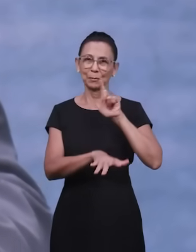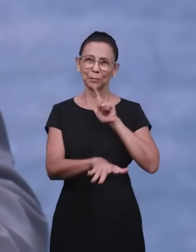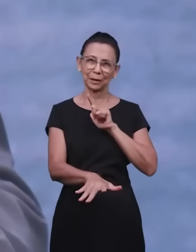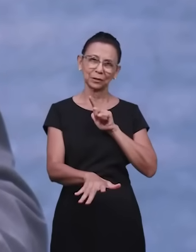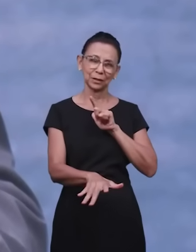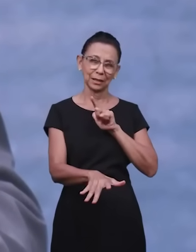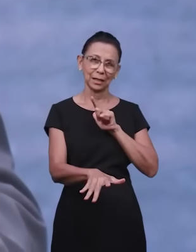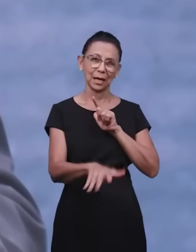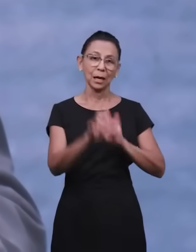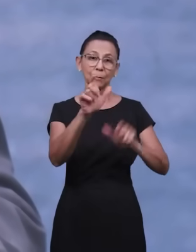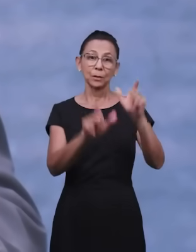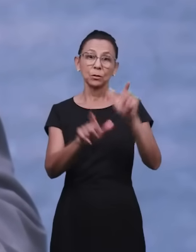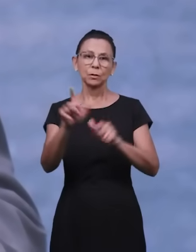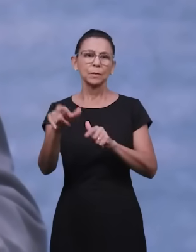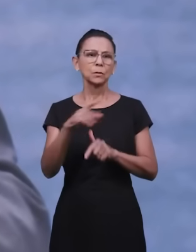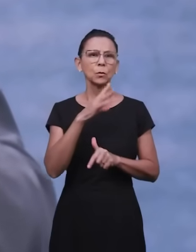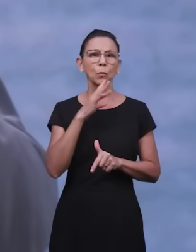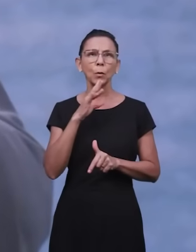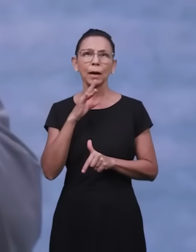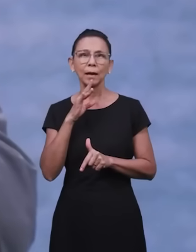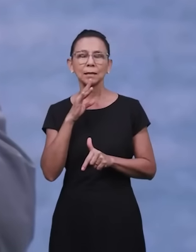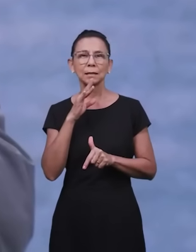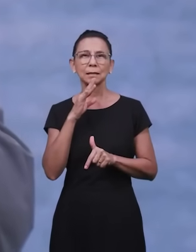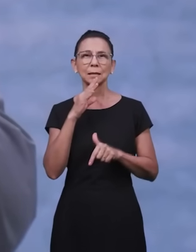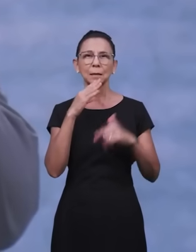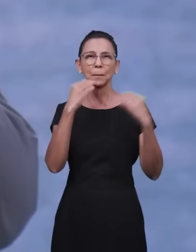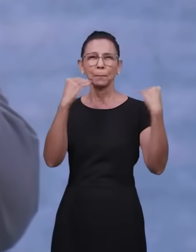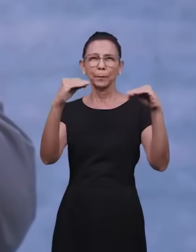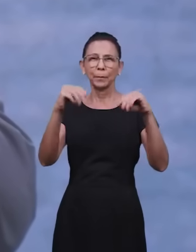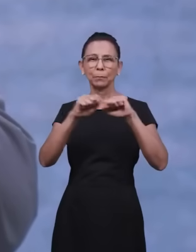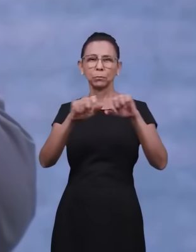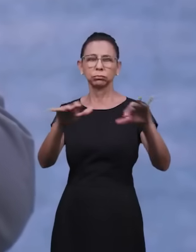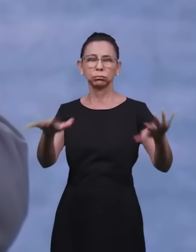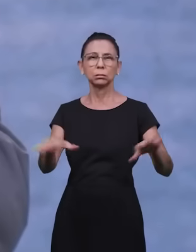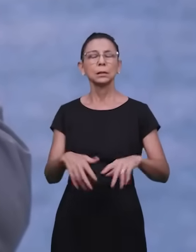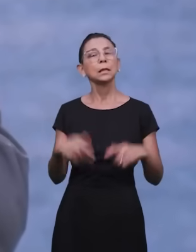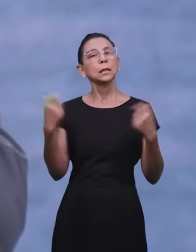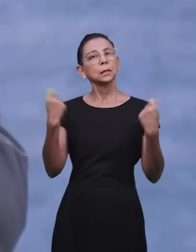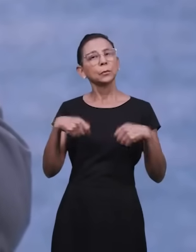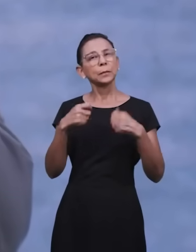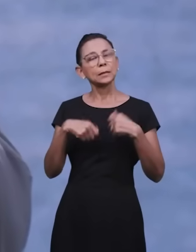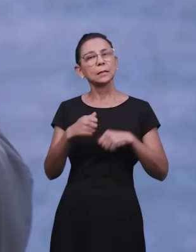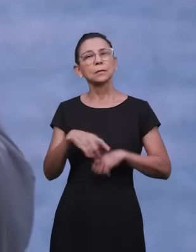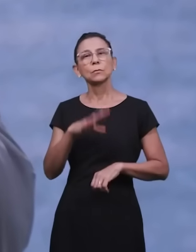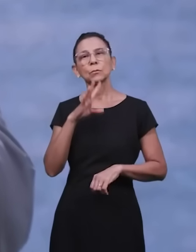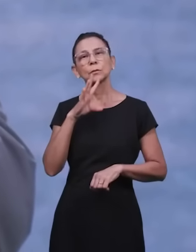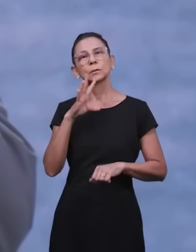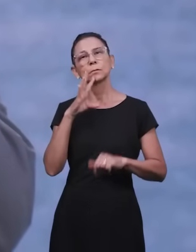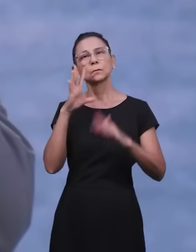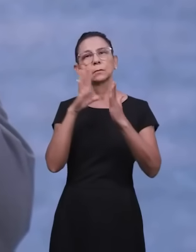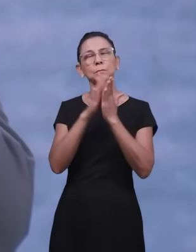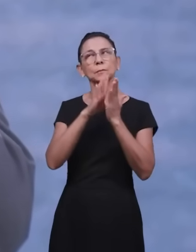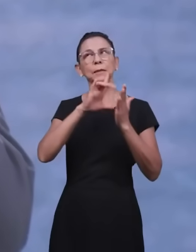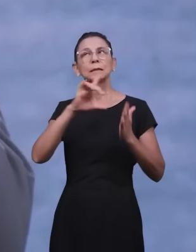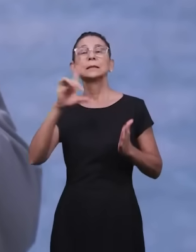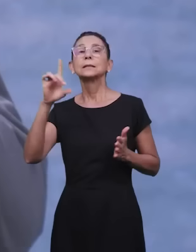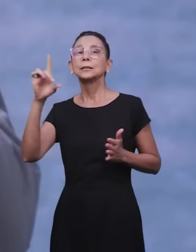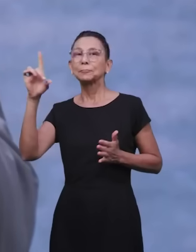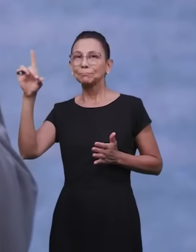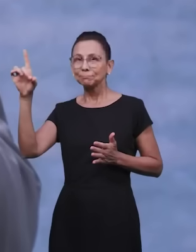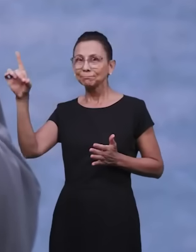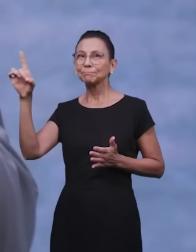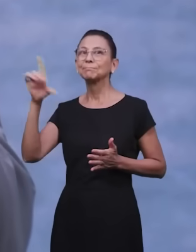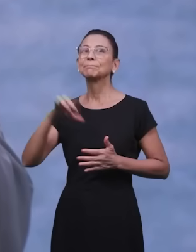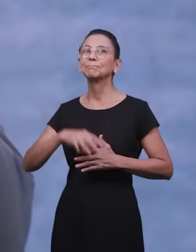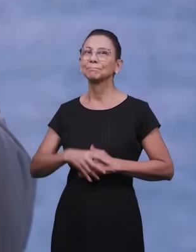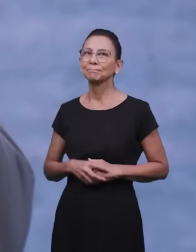você enviar para aquelas pessoas que você conhece que precisam ouvir a palavra de Deus ou para que também precisam, aquelas